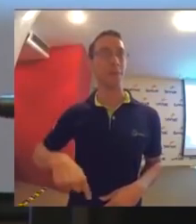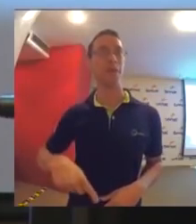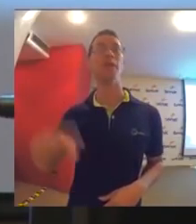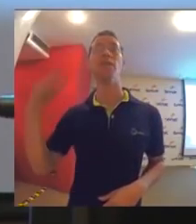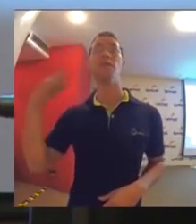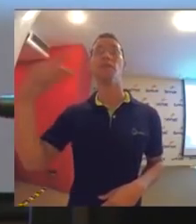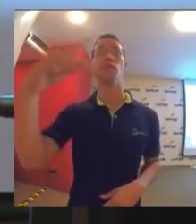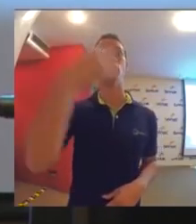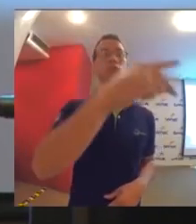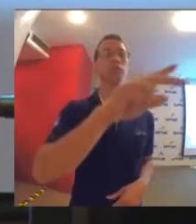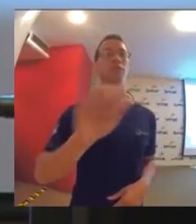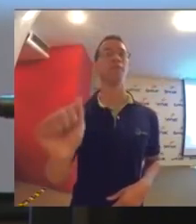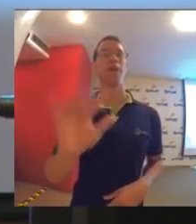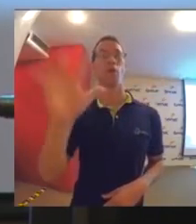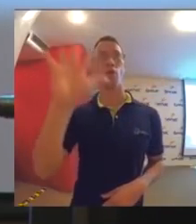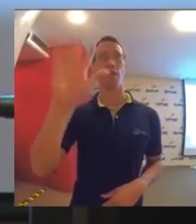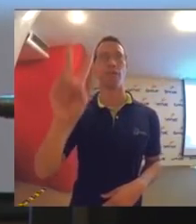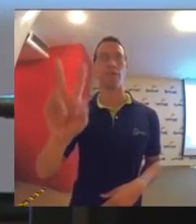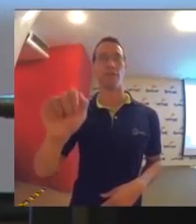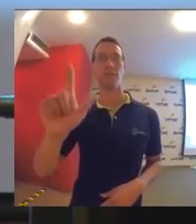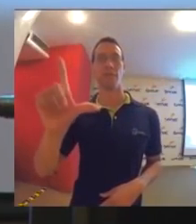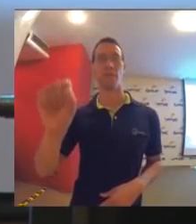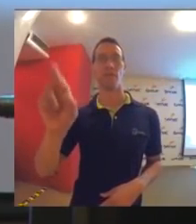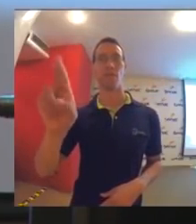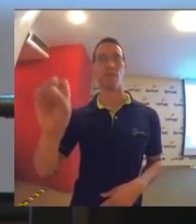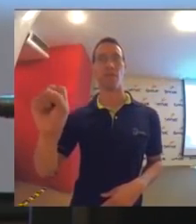seus valores.